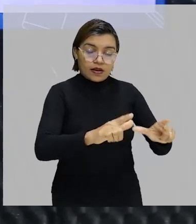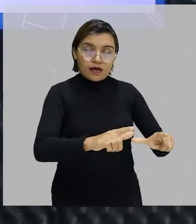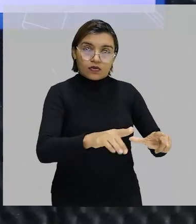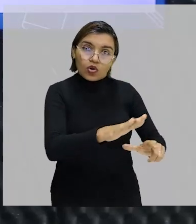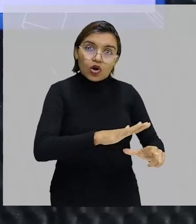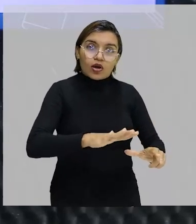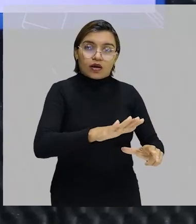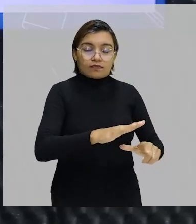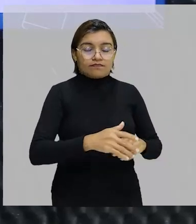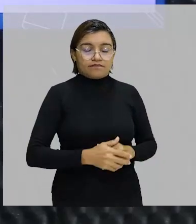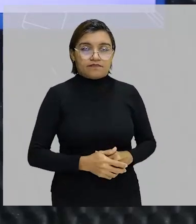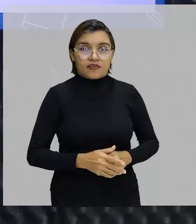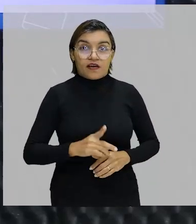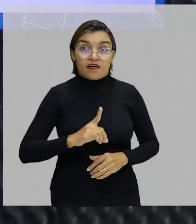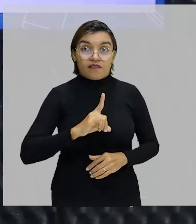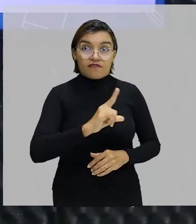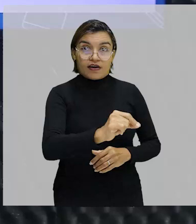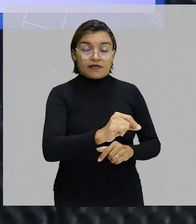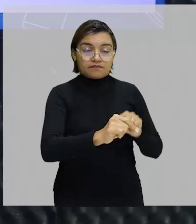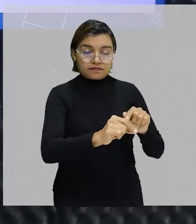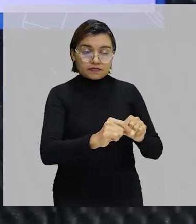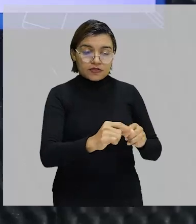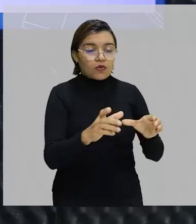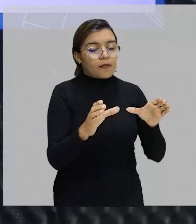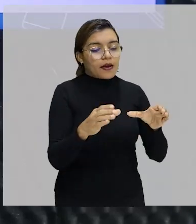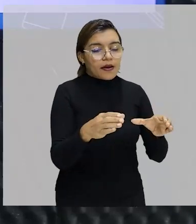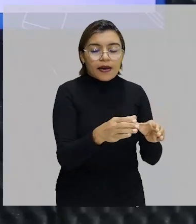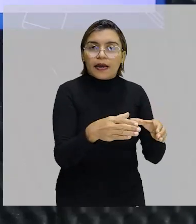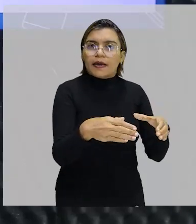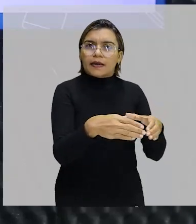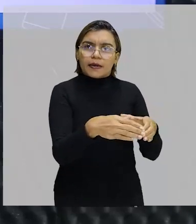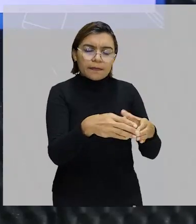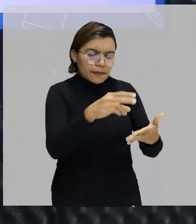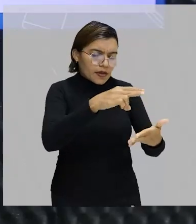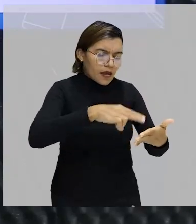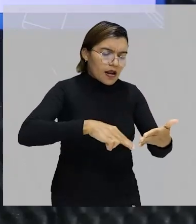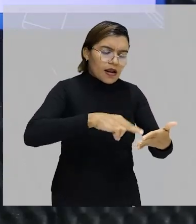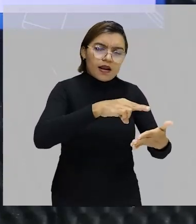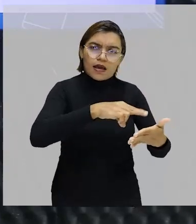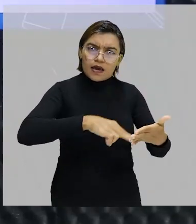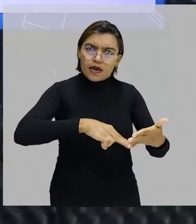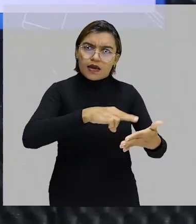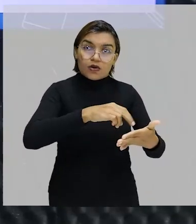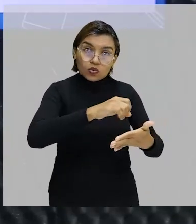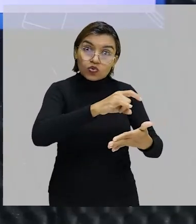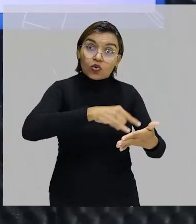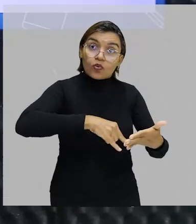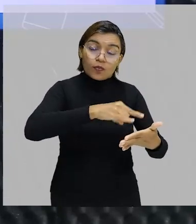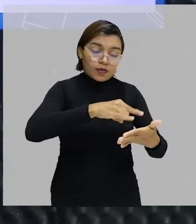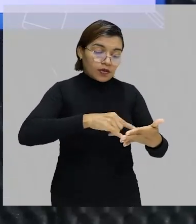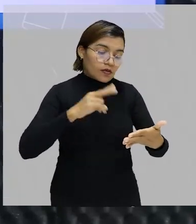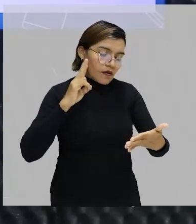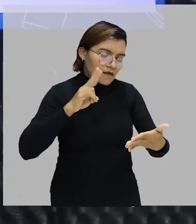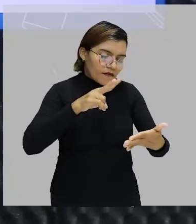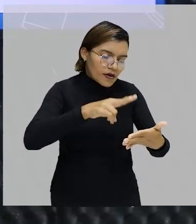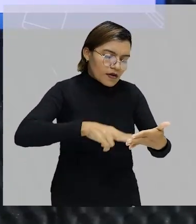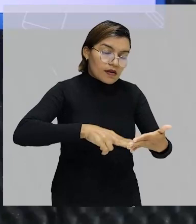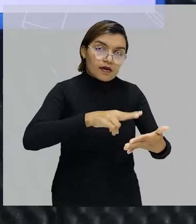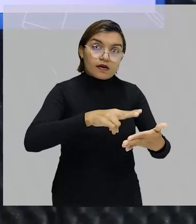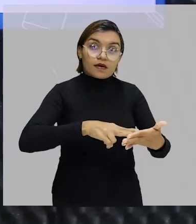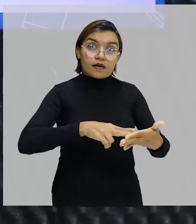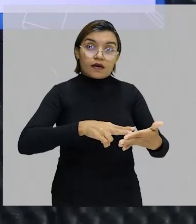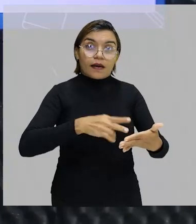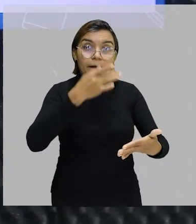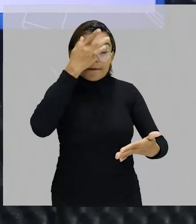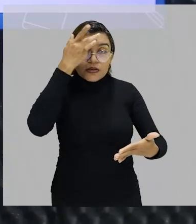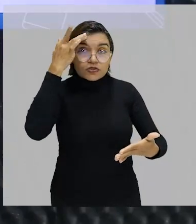destino. Tem uma equipe que vai fazer a leitura para que a pessoa que vai deferir ou indeferir já saiba o que